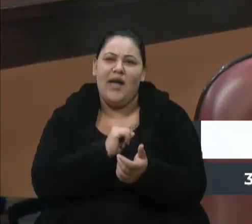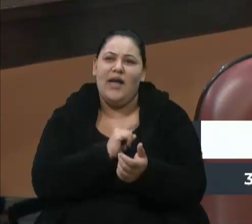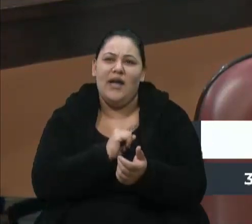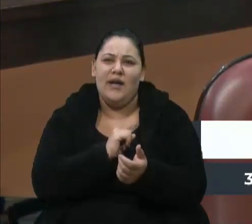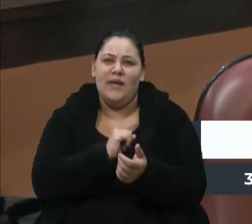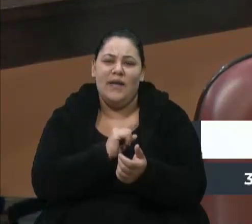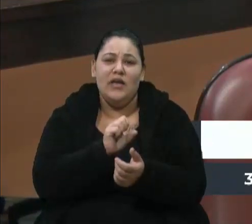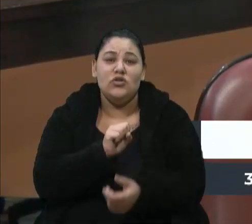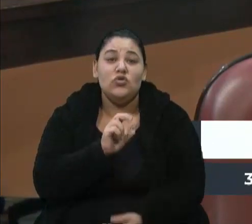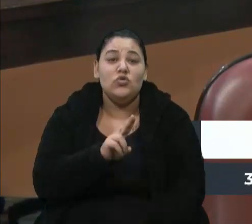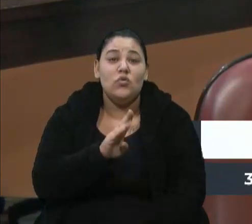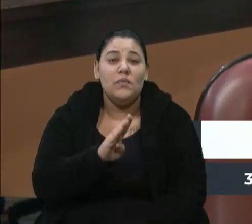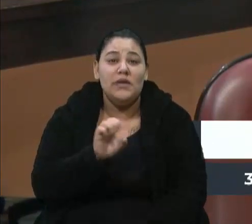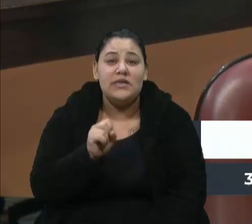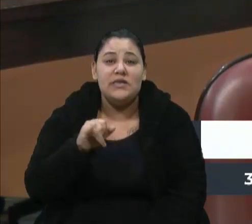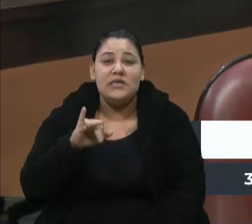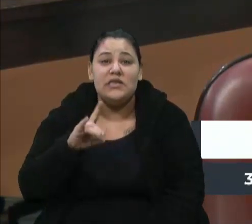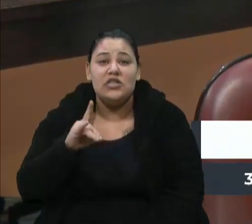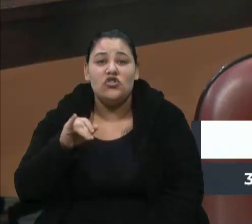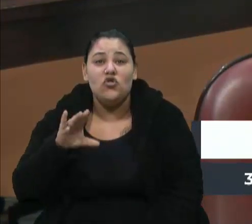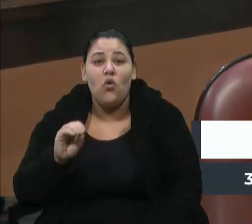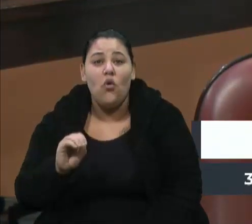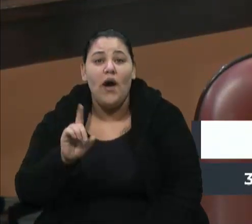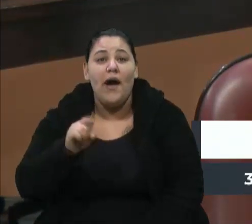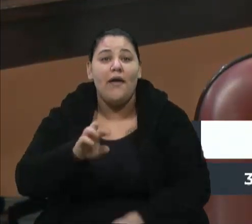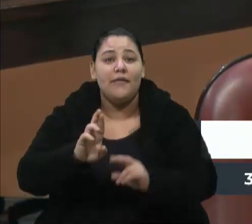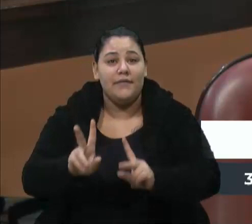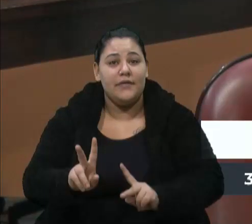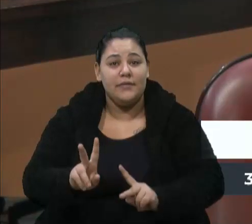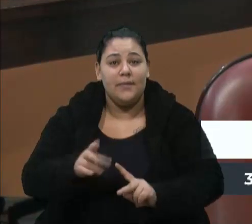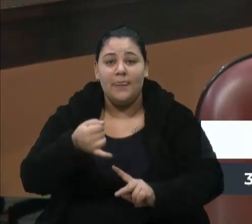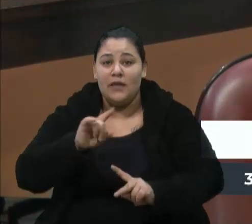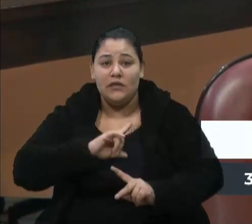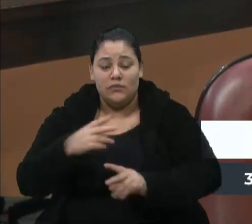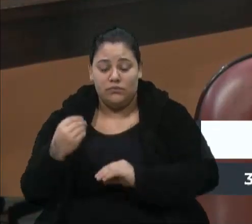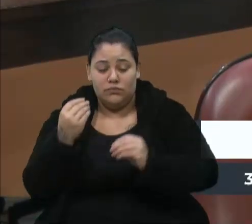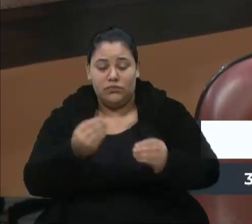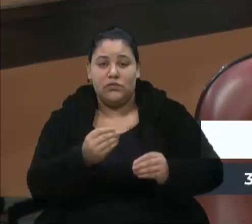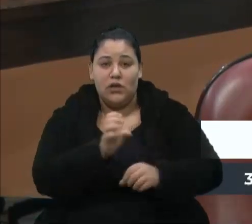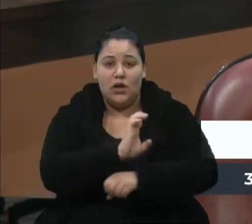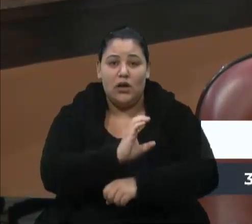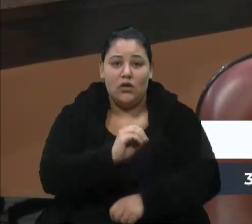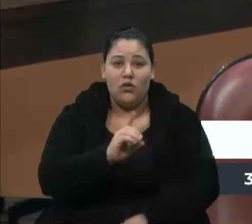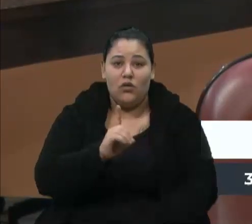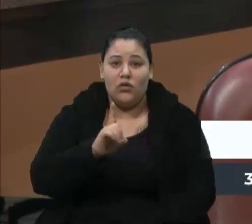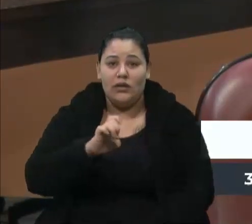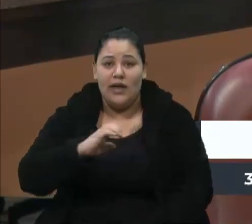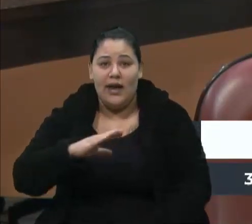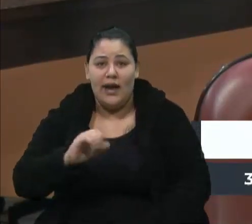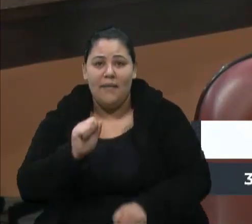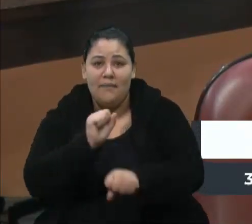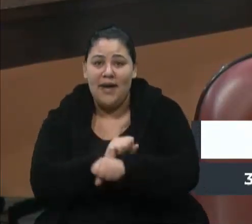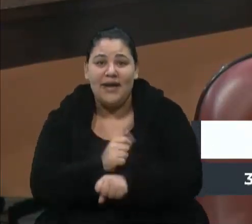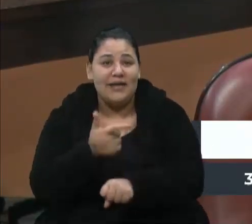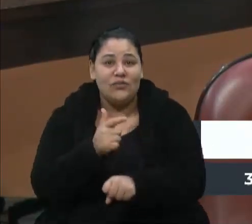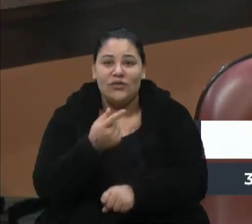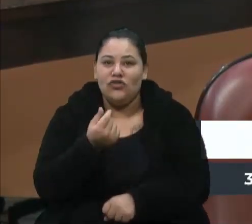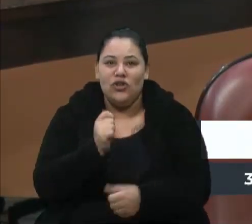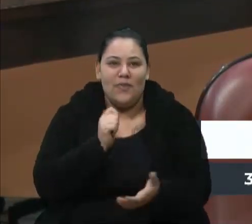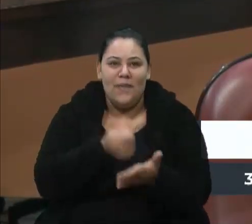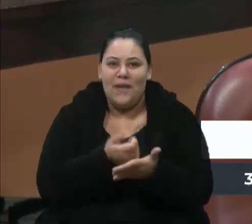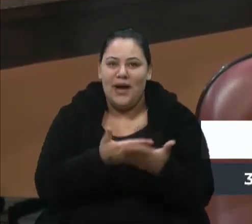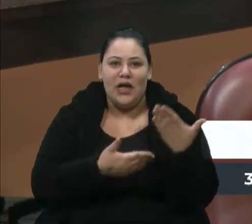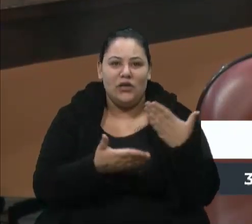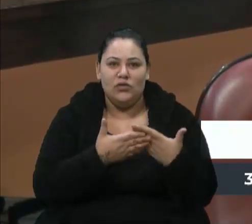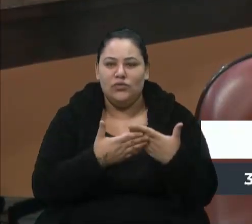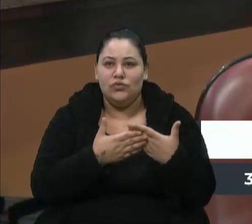subsídio. Aí, se nós não fizer isso, a Codeca para, não tem dinheiro para pagar todos esses encargos e a zeladoria